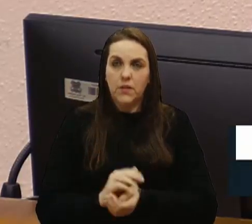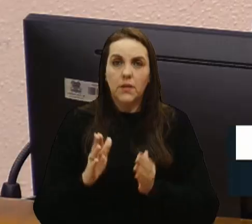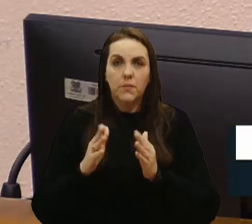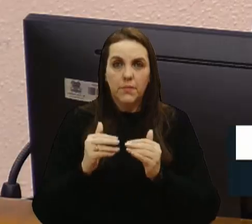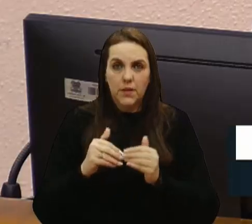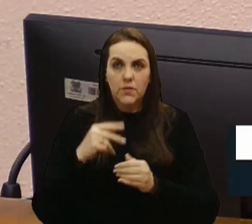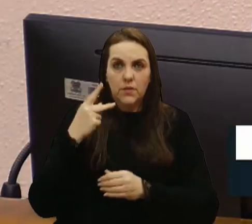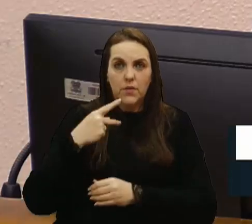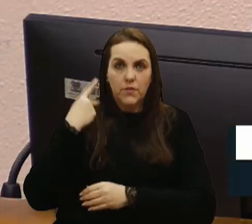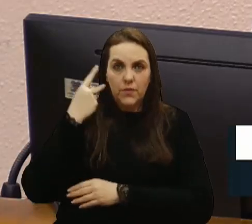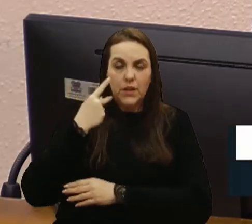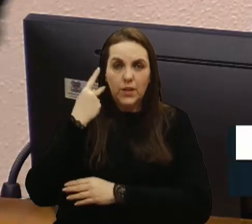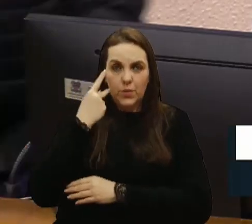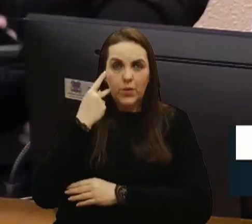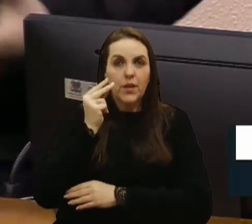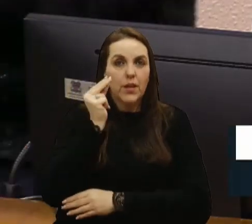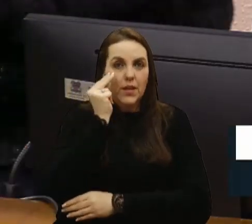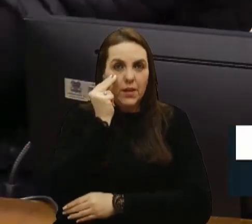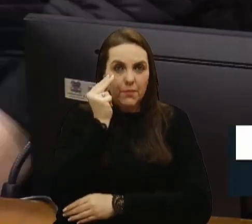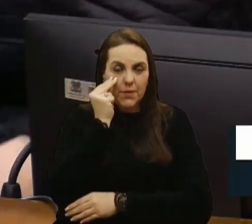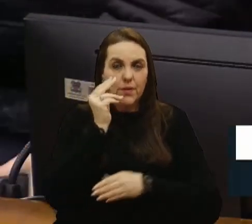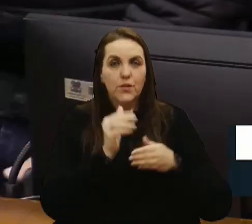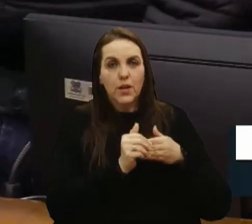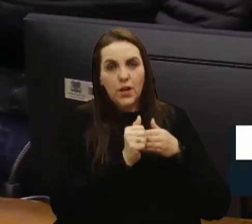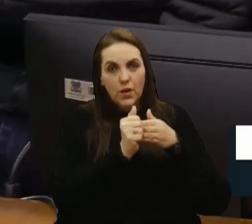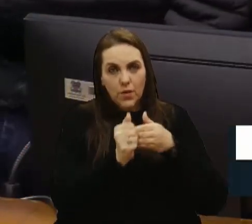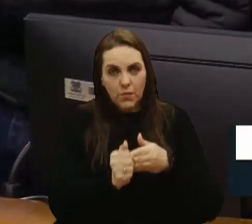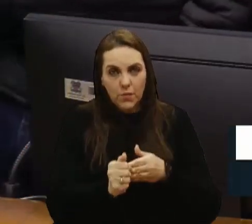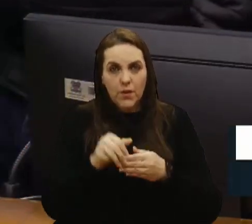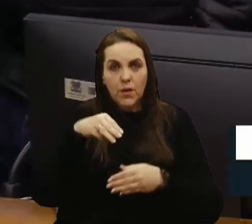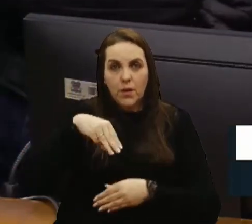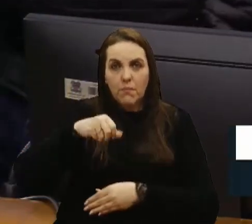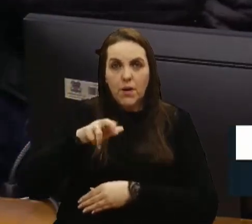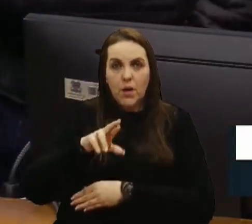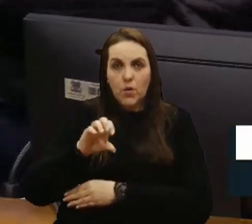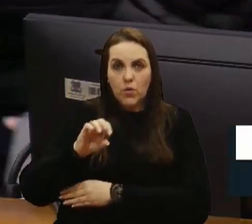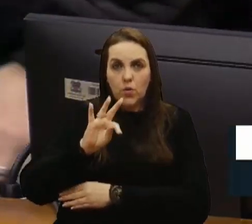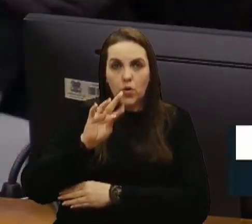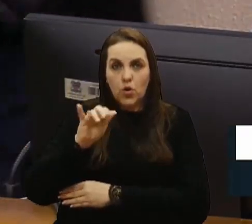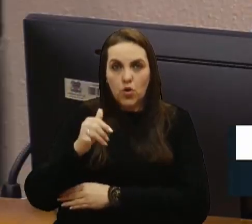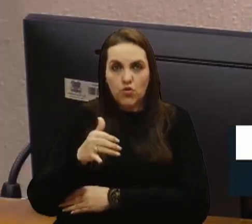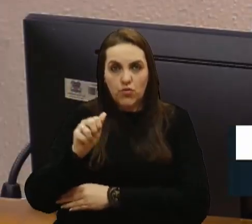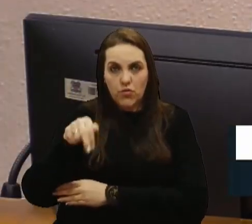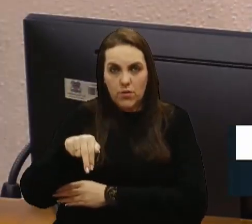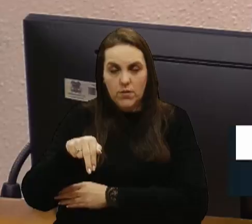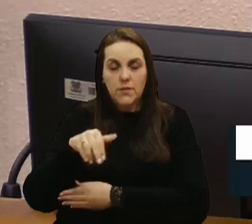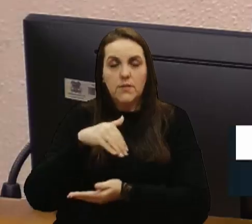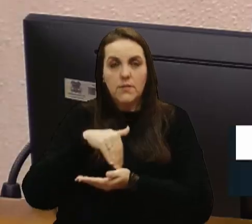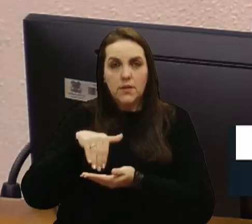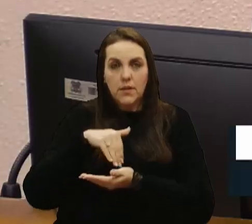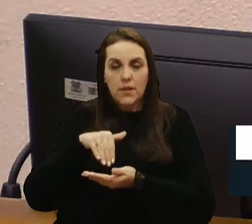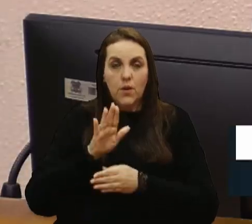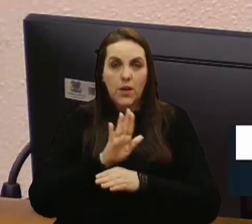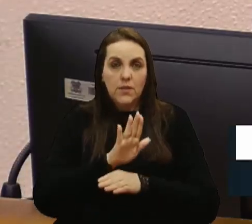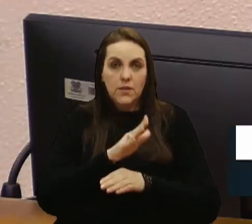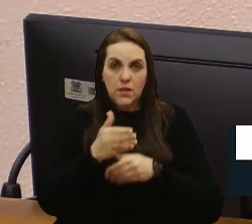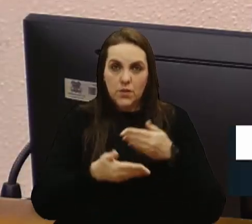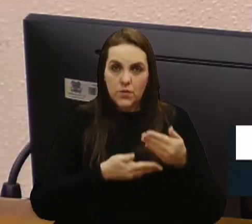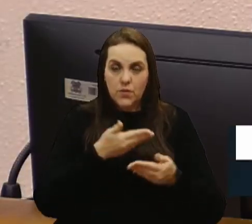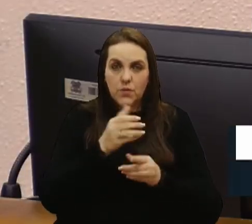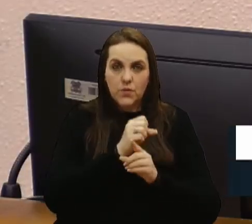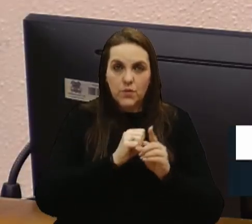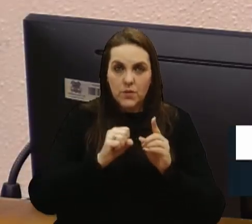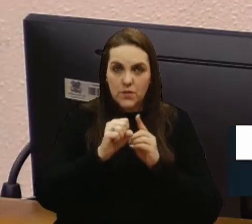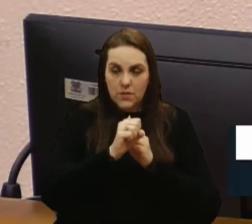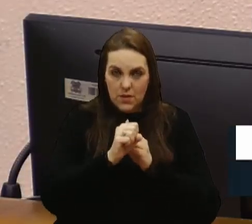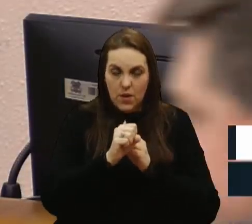Solicito ao vereador Cláudio Libardi que acompanhe Mauro Trojanca, secretário de Assistência Social, até a tribuna para manifestação do tempo